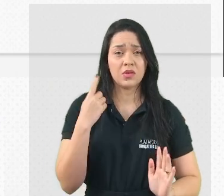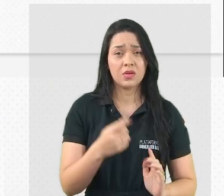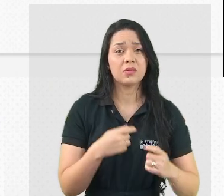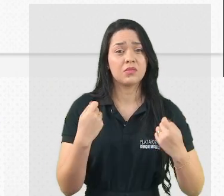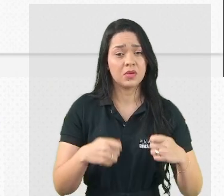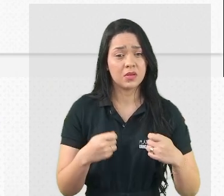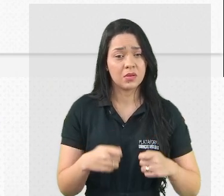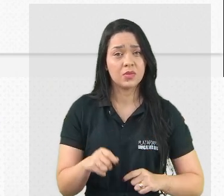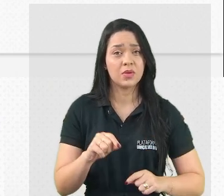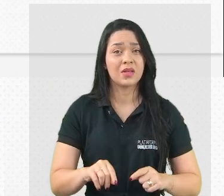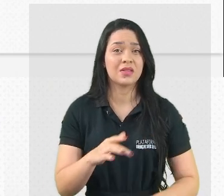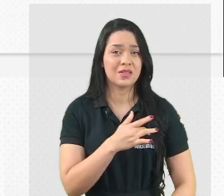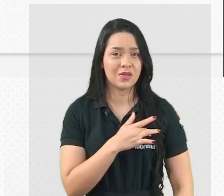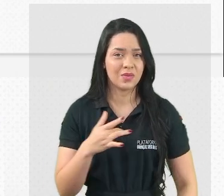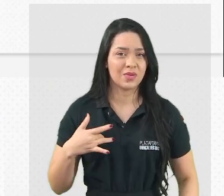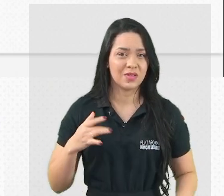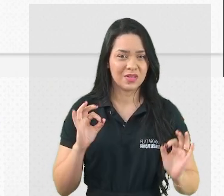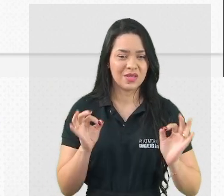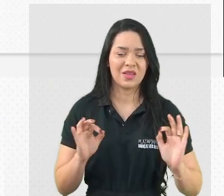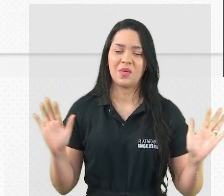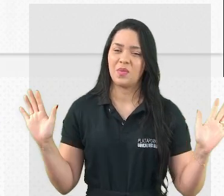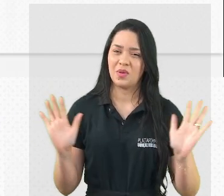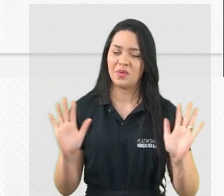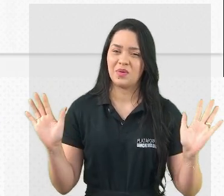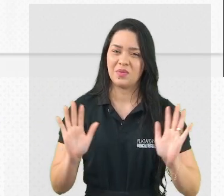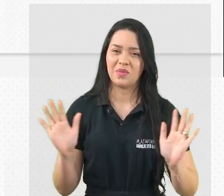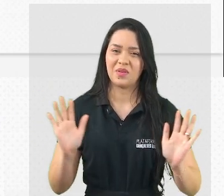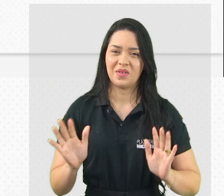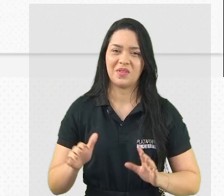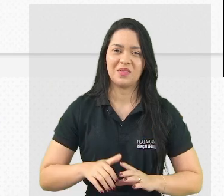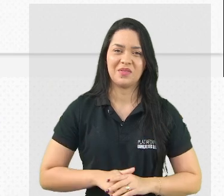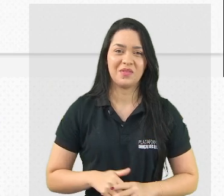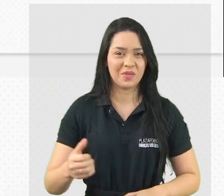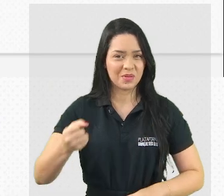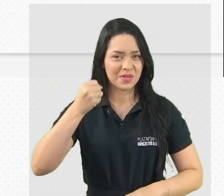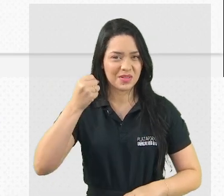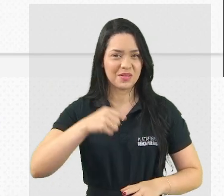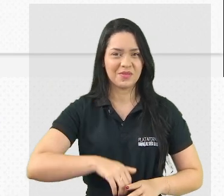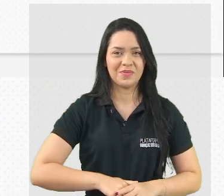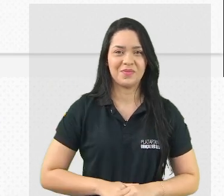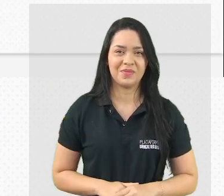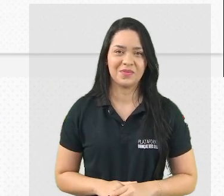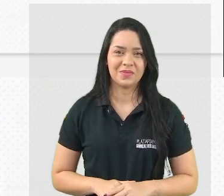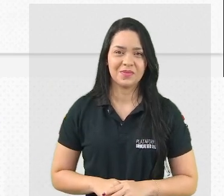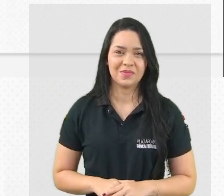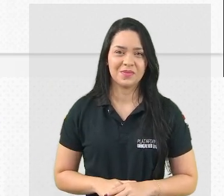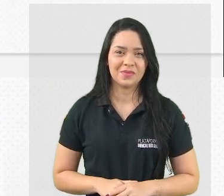precisamos buscar saúde, certo? Então, até a nossa próxima aula. Vamos para cima, hein?